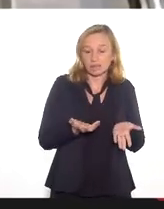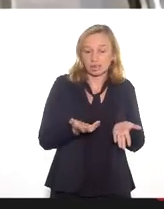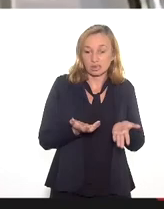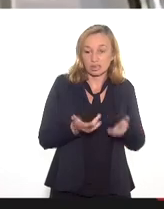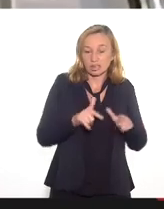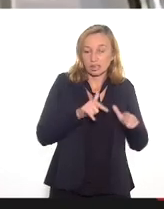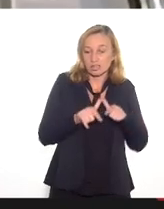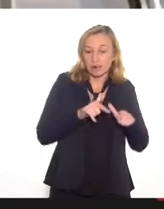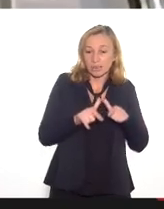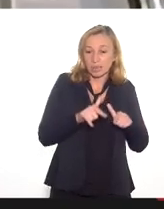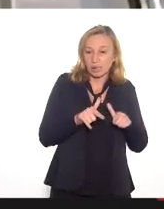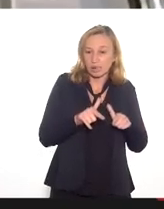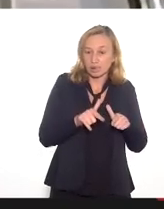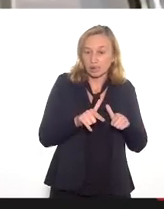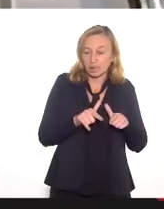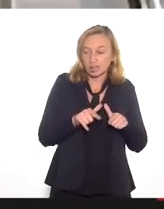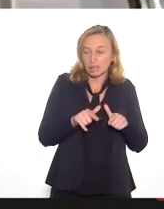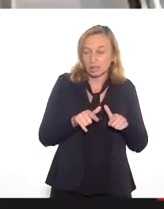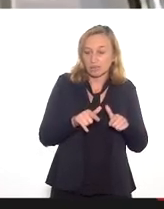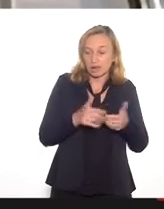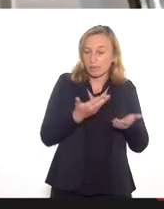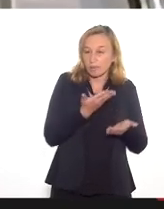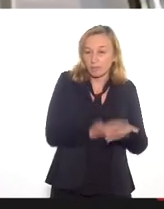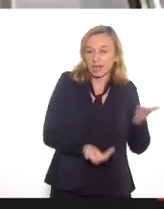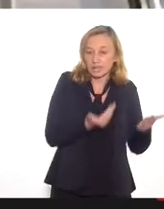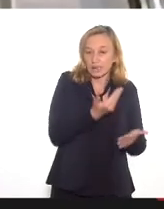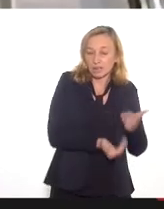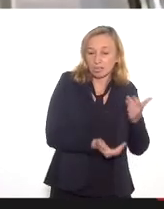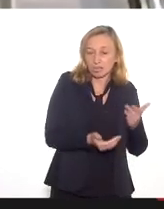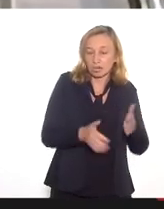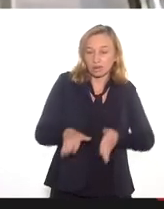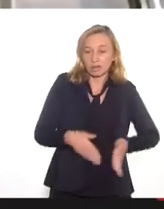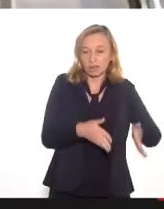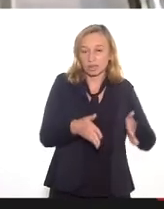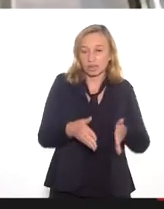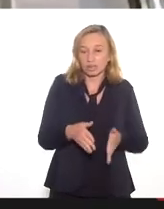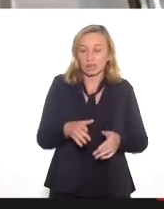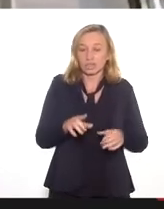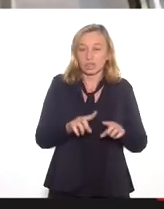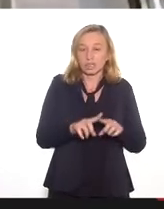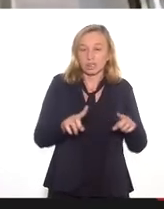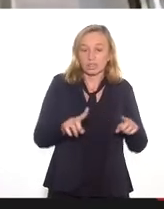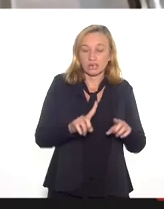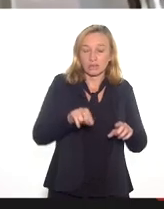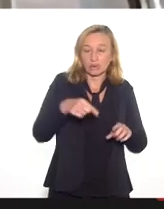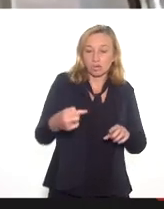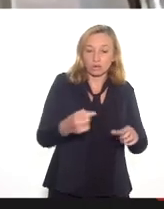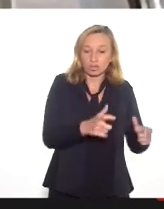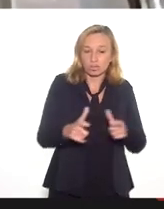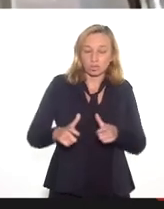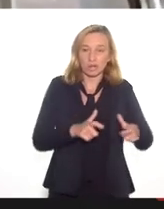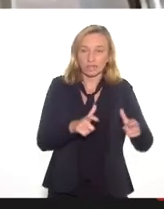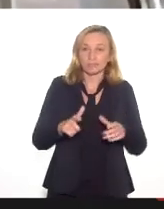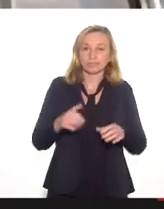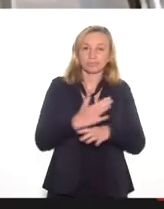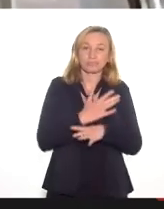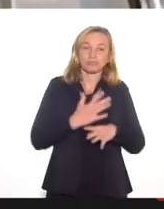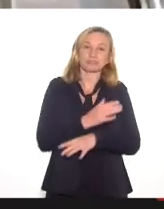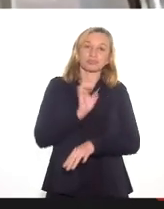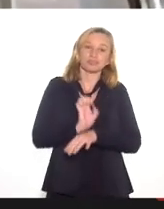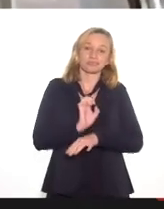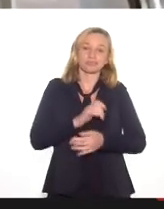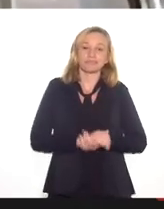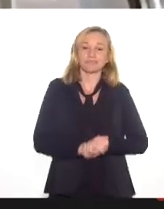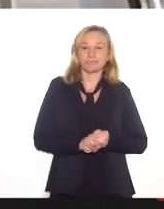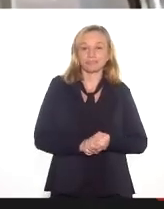serviços que vão ficando pelo caminho vi de Avenida Brasil vi de as outras regiões da cidade e do Estado